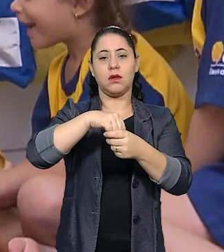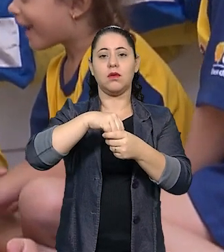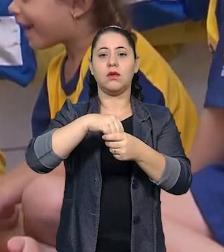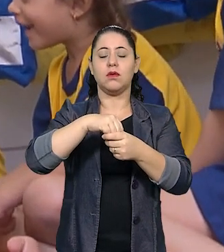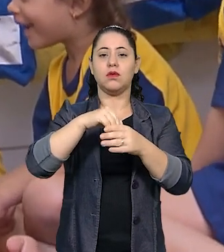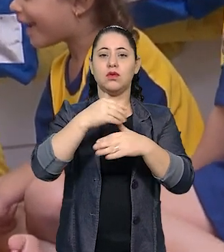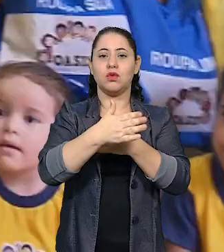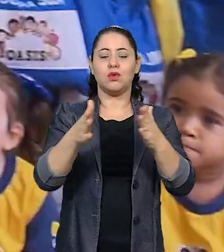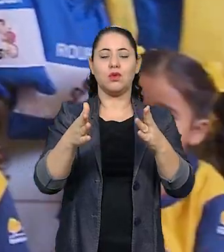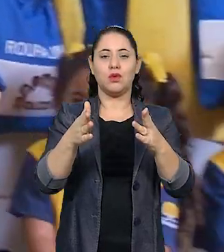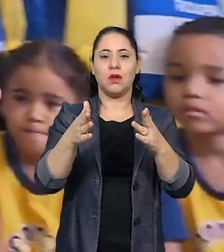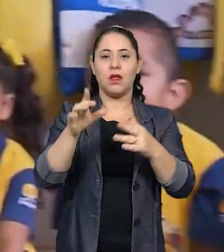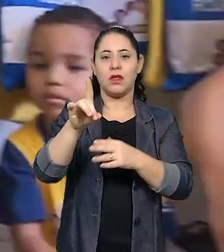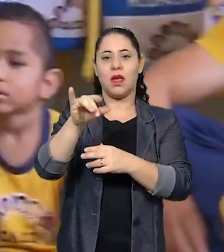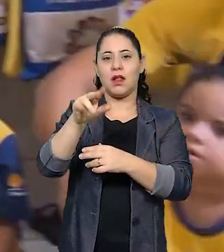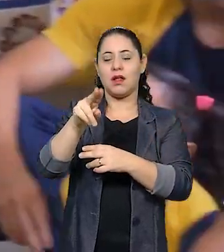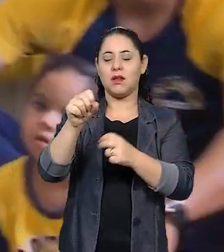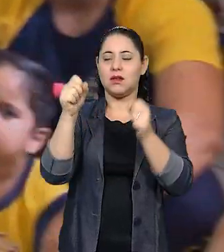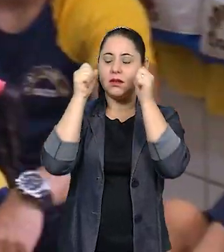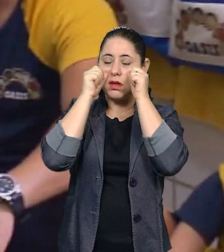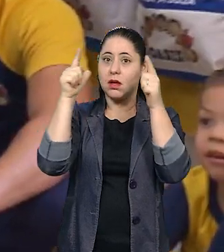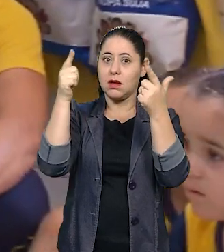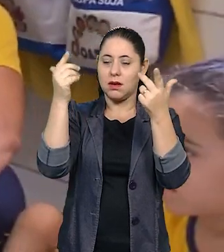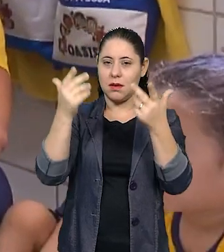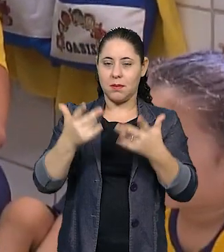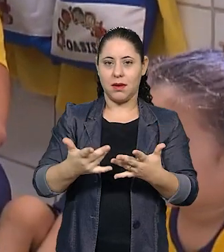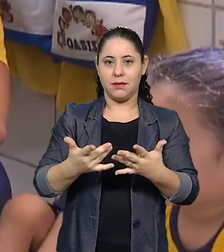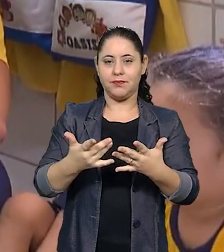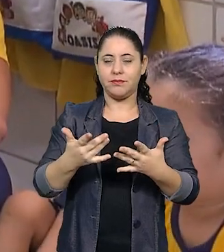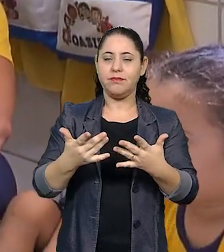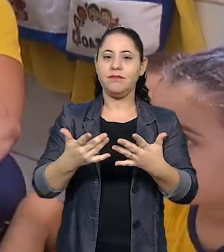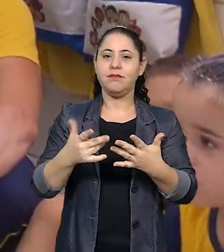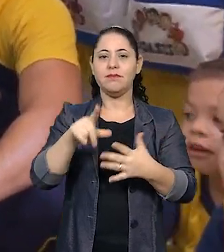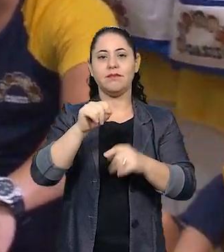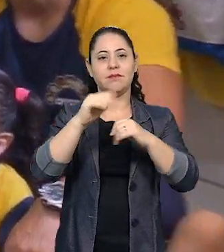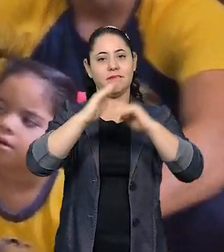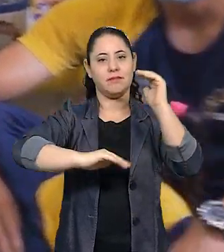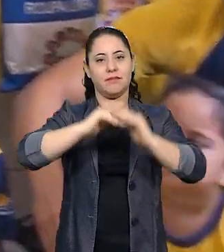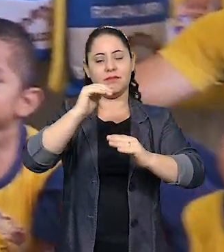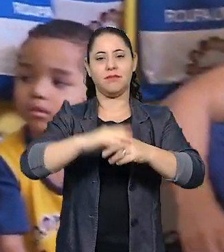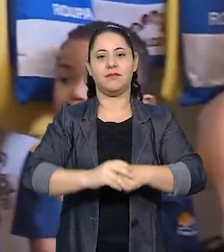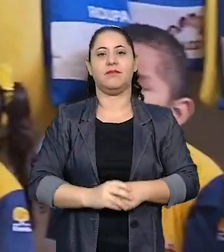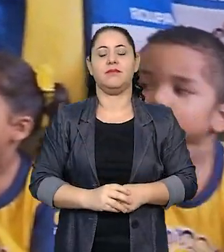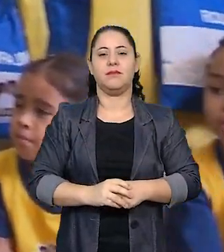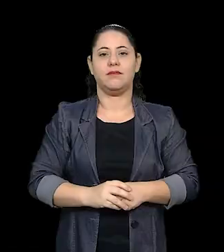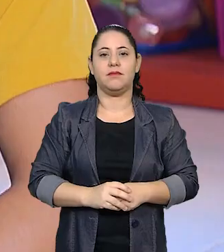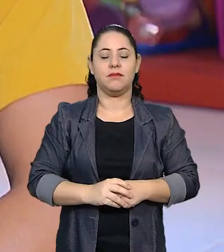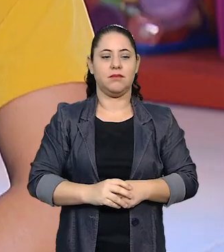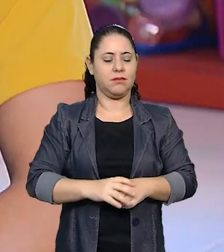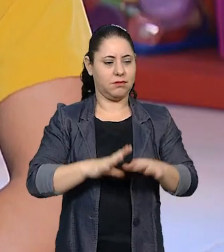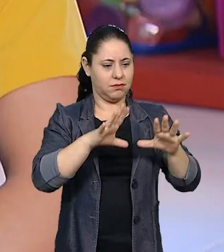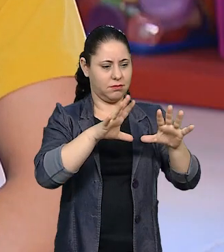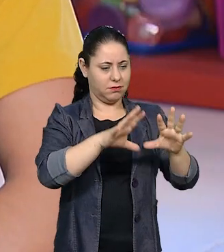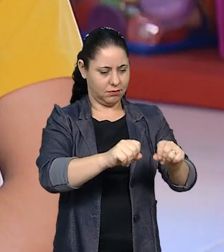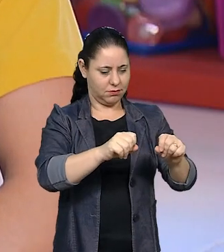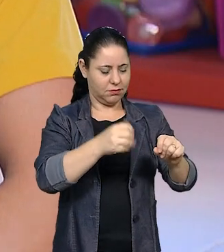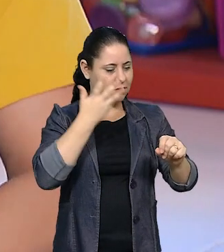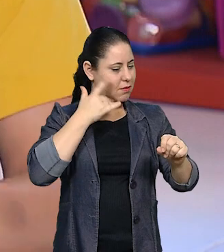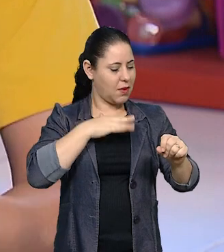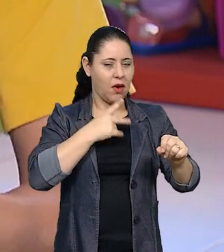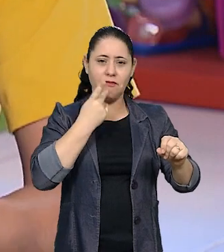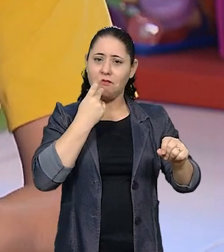íntegra. E esse é o processo hoje da educação infantil. De volta às atividades em sala, Dailane conta com brilho nos olhos